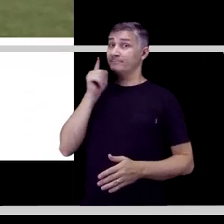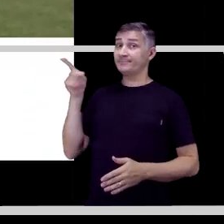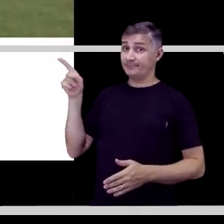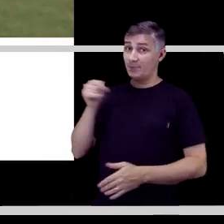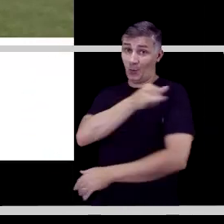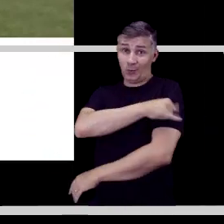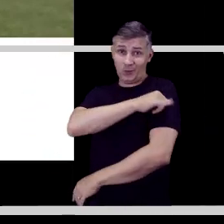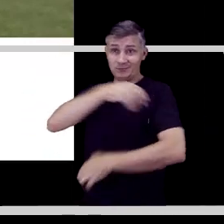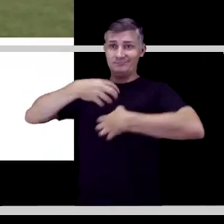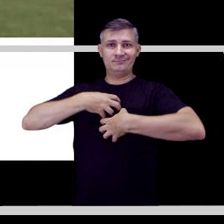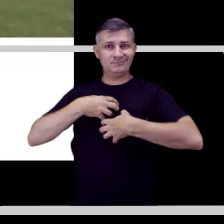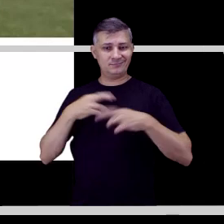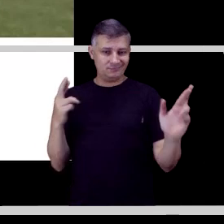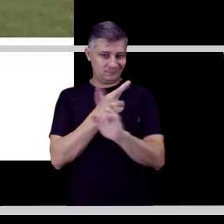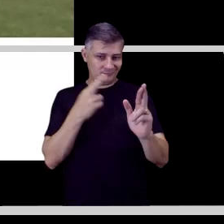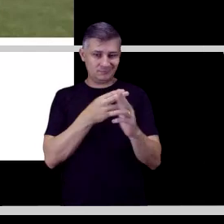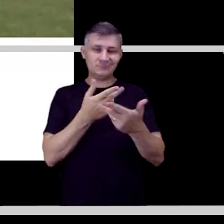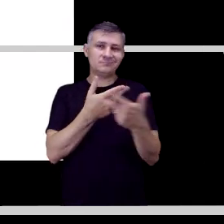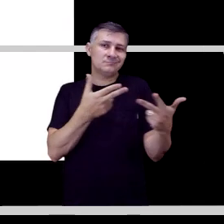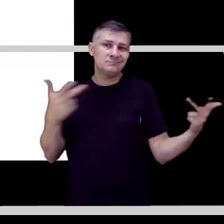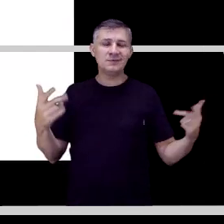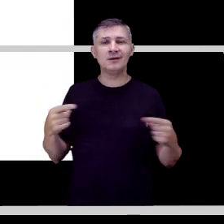momento era construir não só um museu, mas a própria paisagem dele.